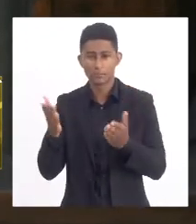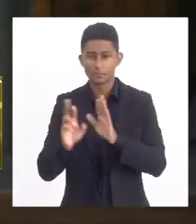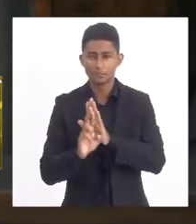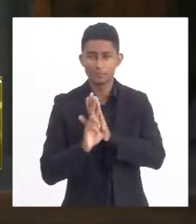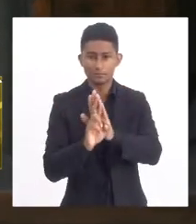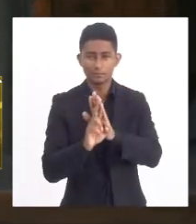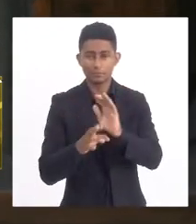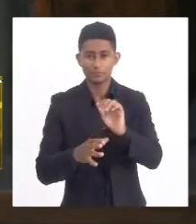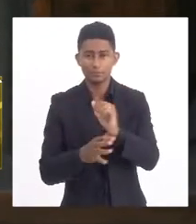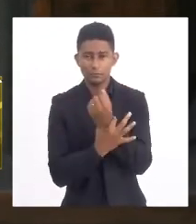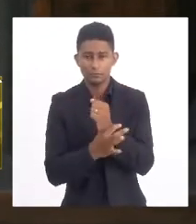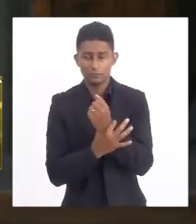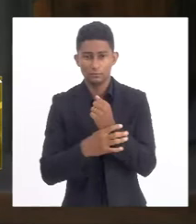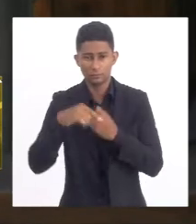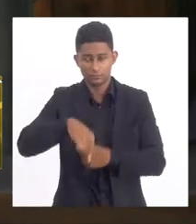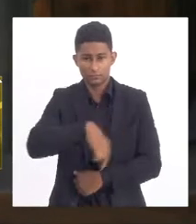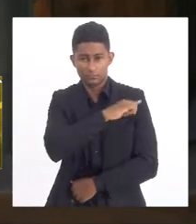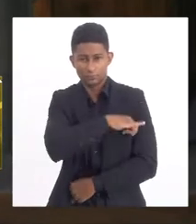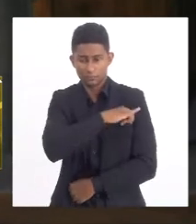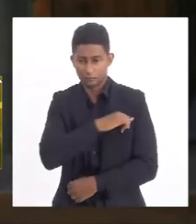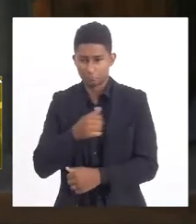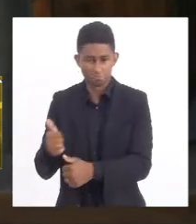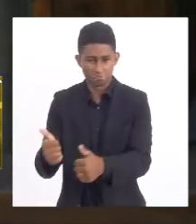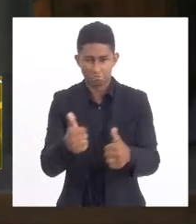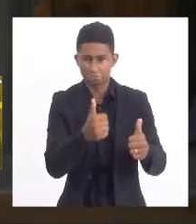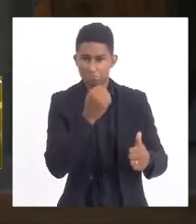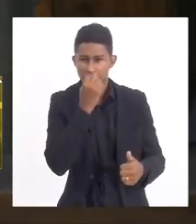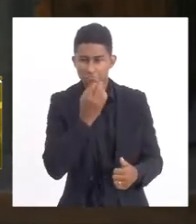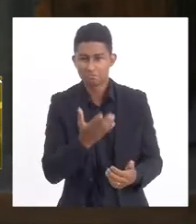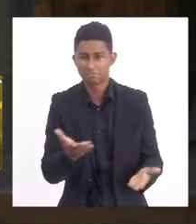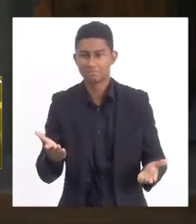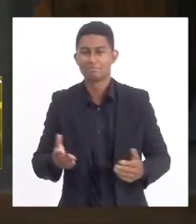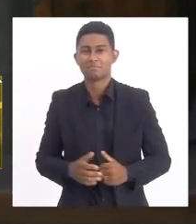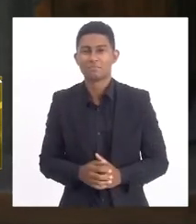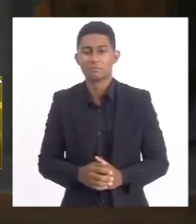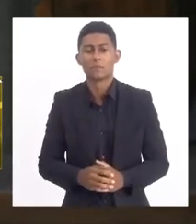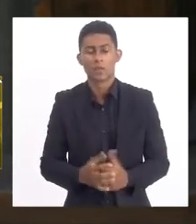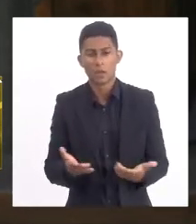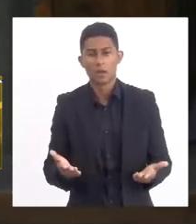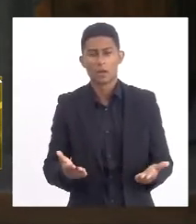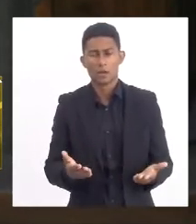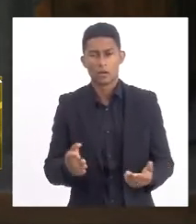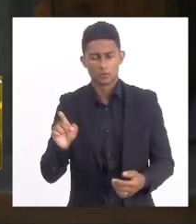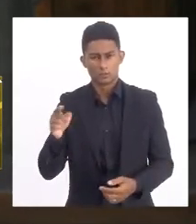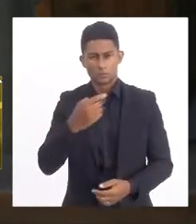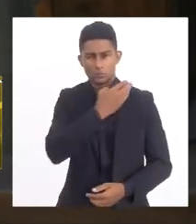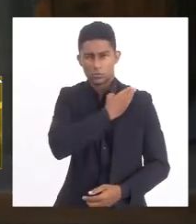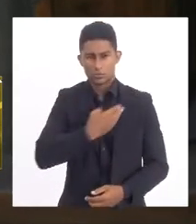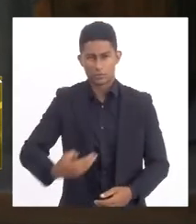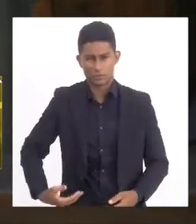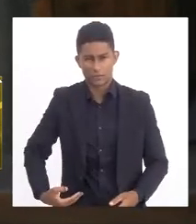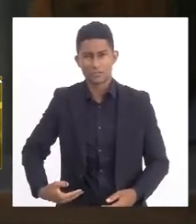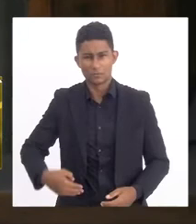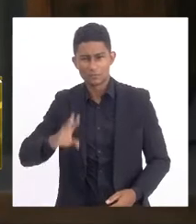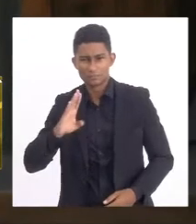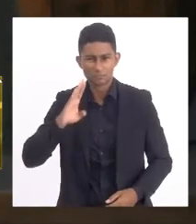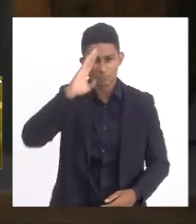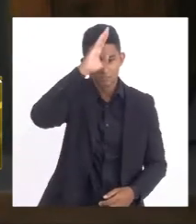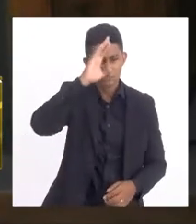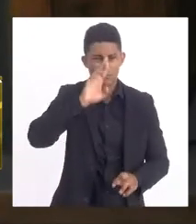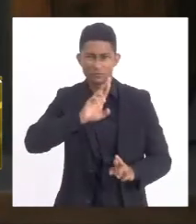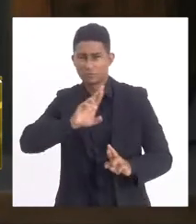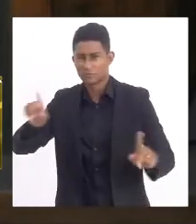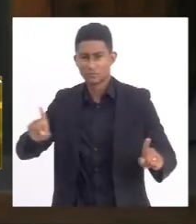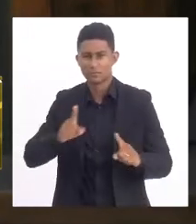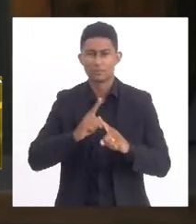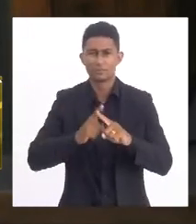pública do Rio de Janeiro que tem feito um excelente trabalho e a diferença do governo bolsonaro para outro de governo